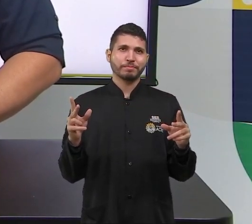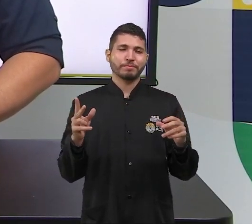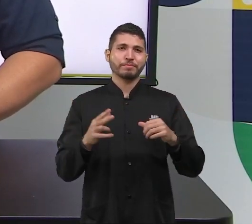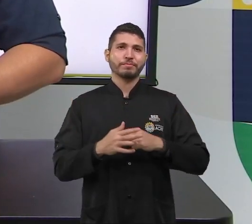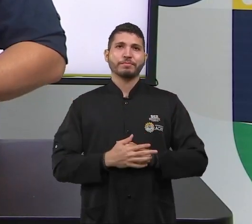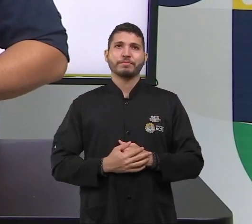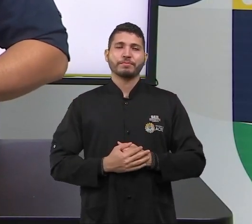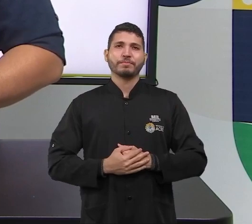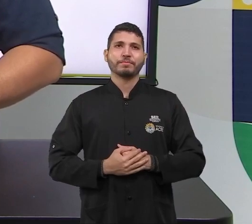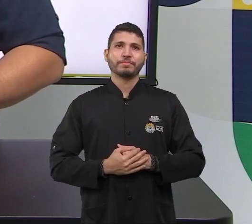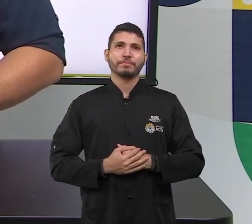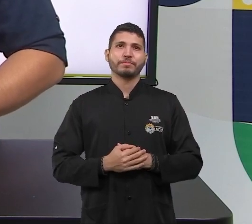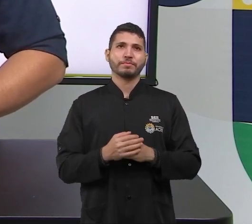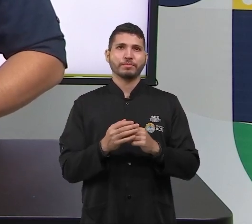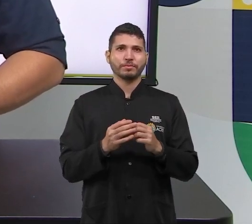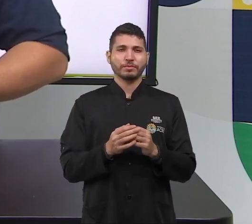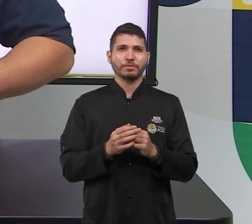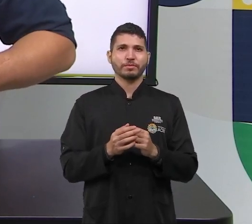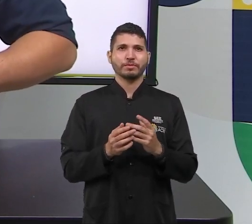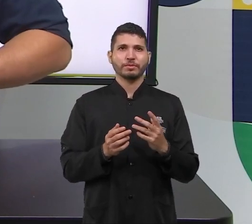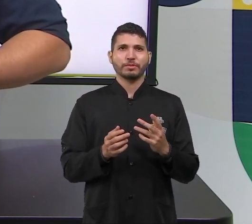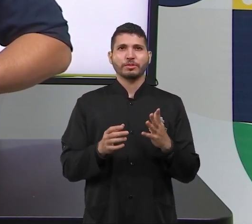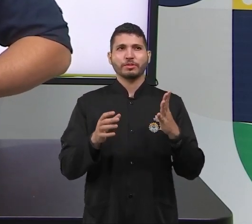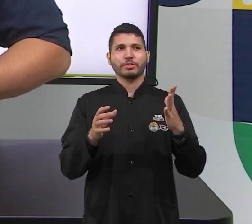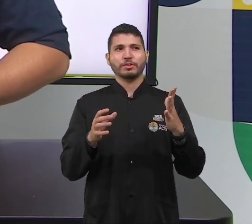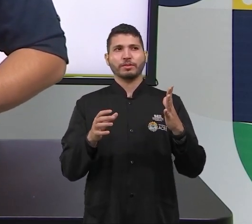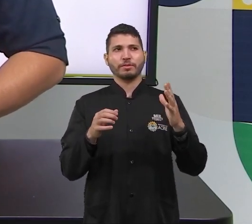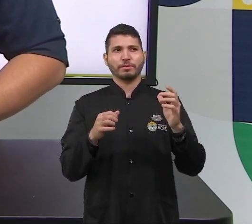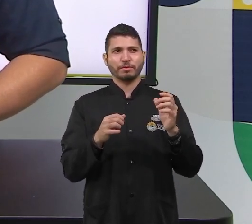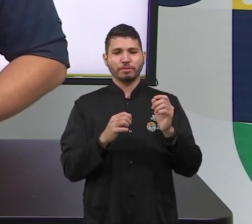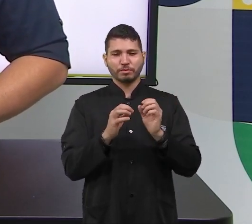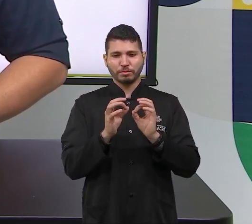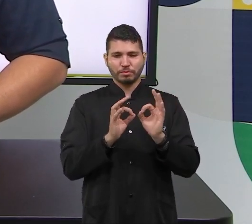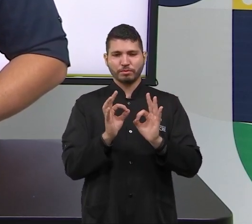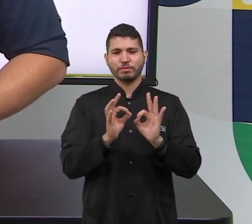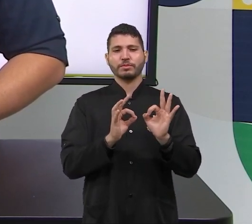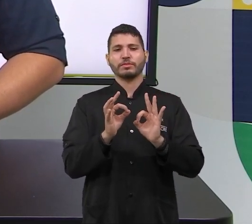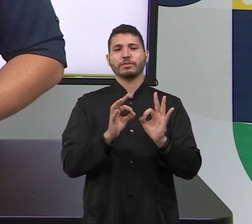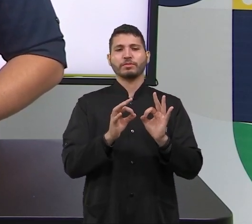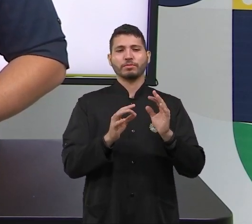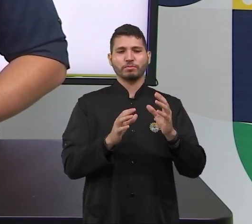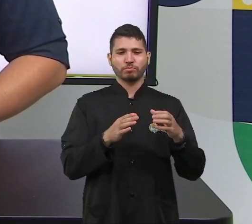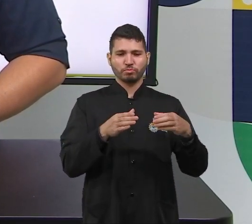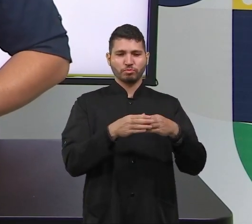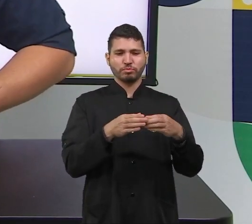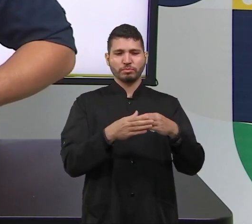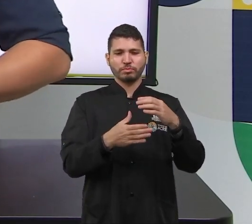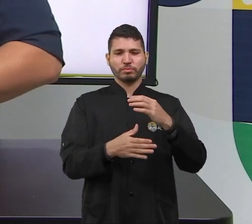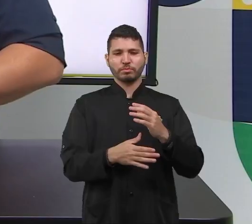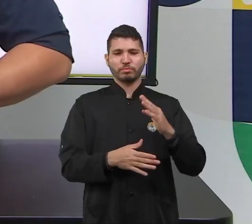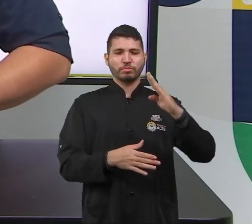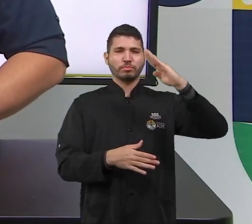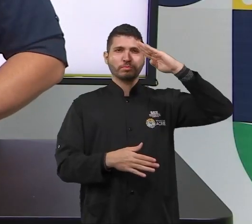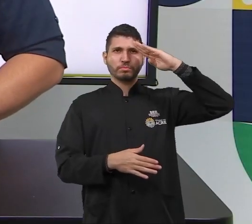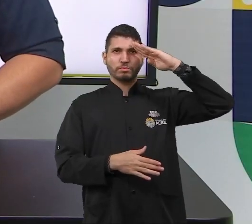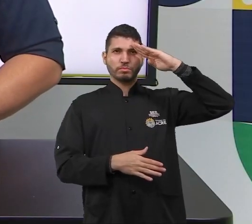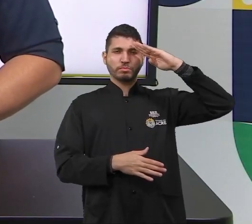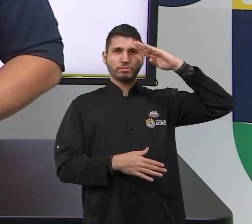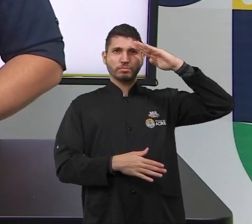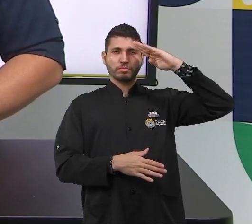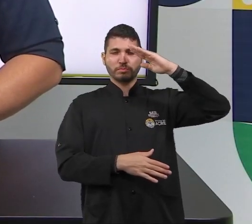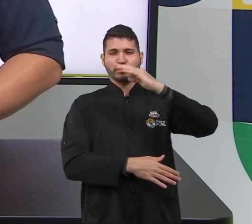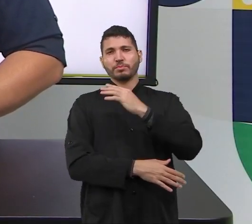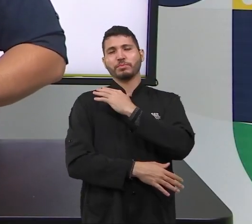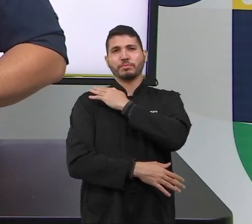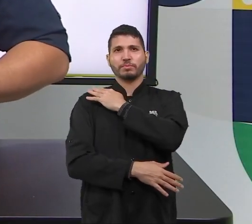Quando precisava unir uma força militar para combater algum inimigo externo, juntava-se ali os